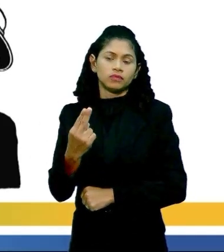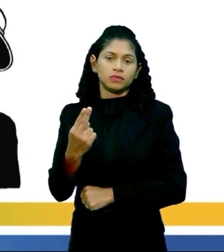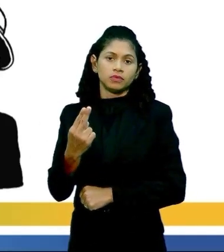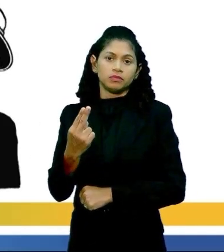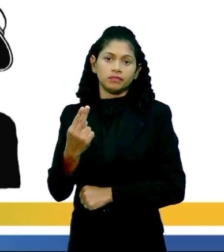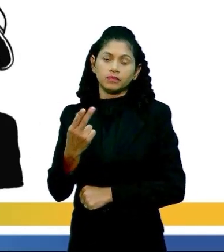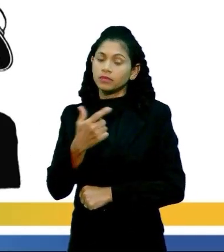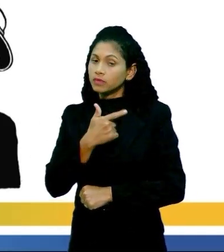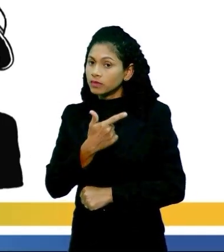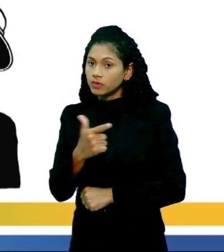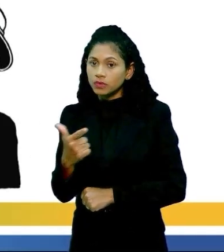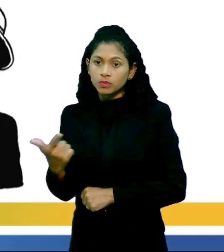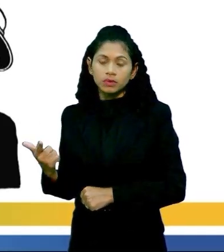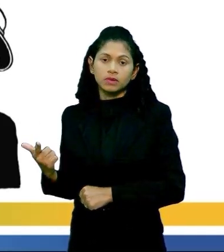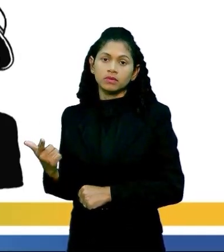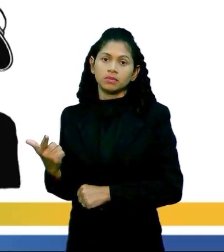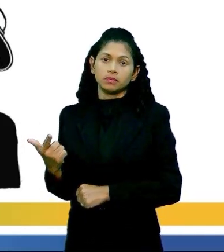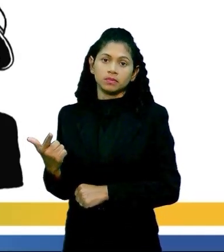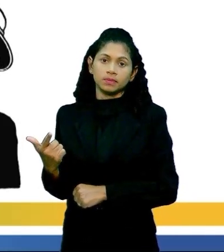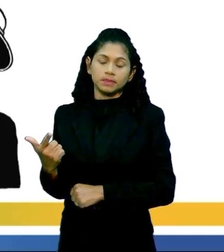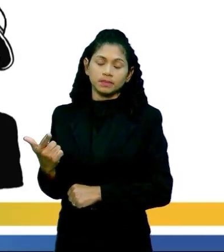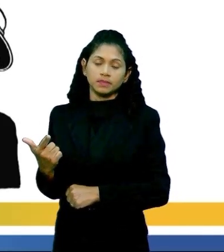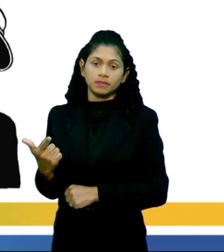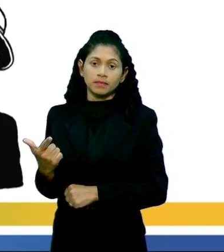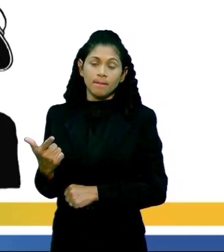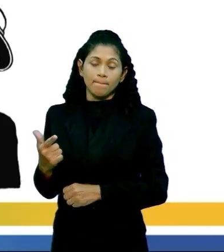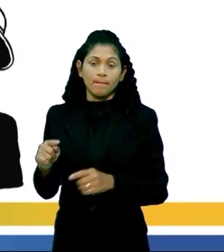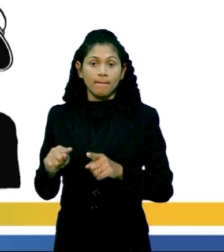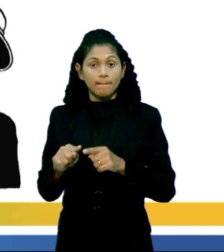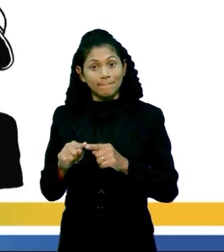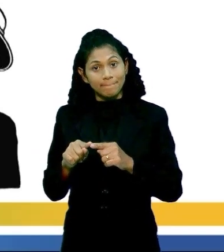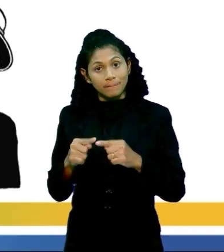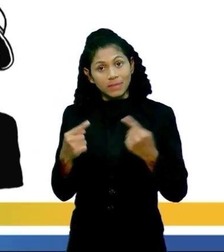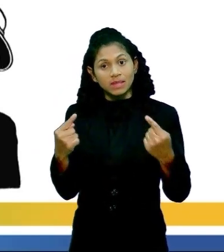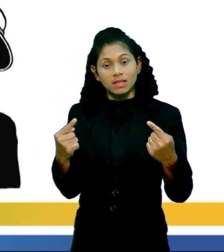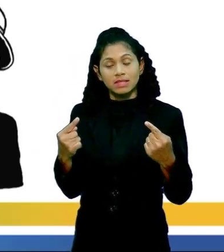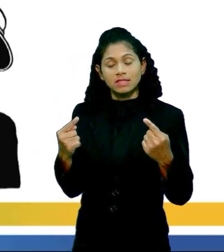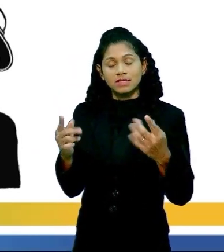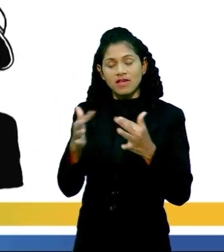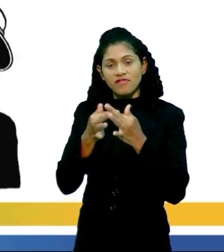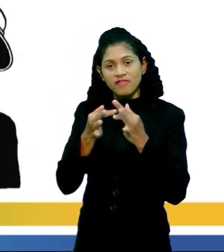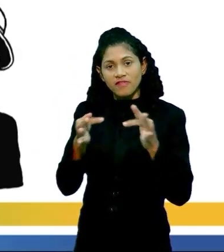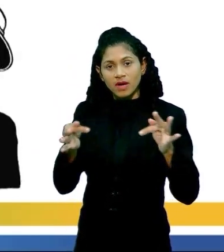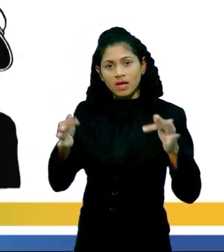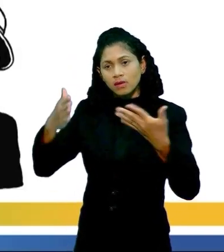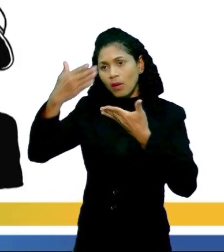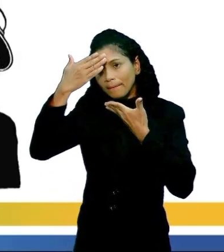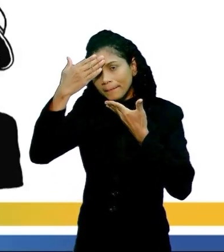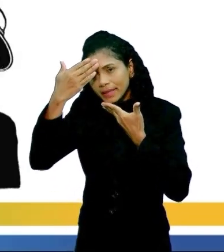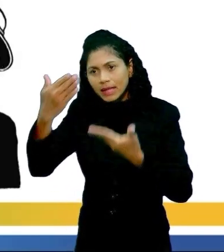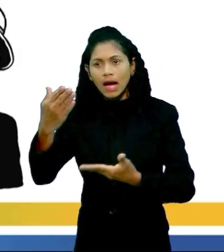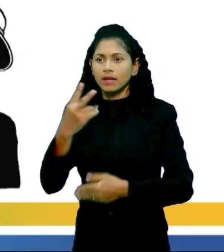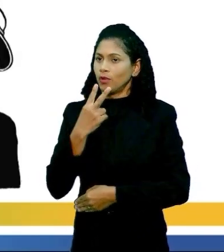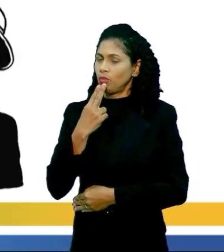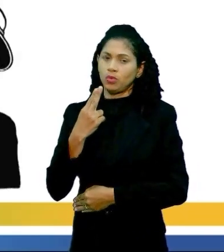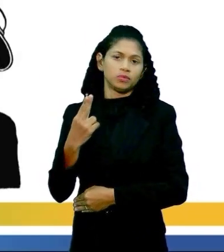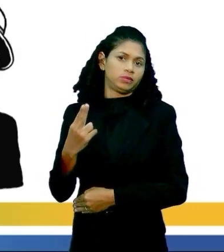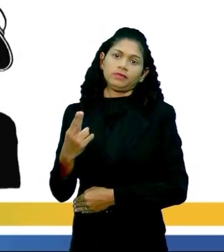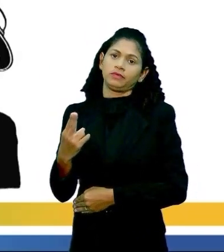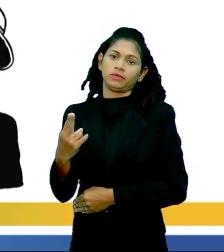ordem expressa. Mas é um agradecimento, né? Graças por não fumar. Ou seja, obrigado por não fumar,